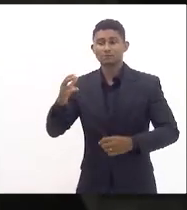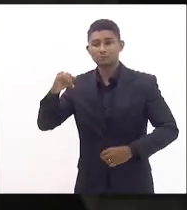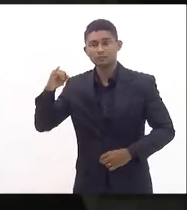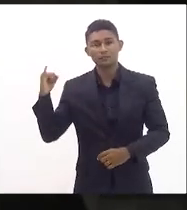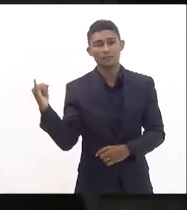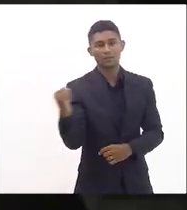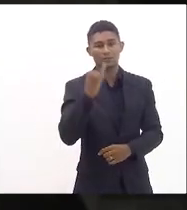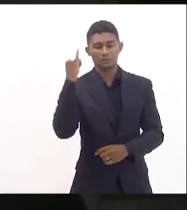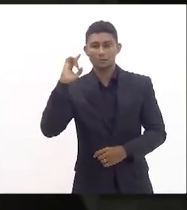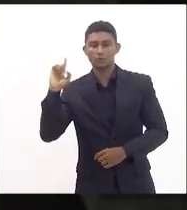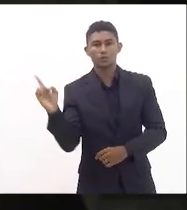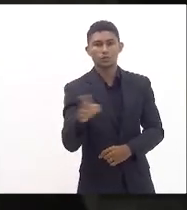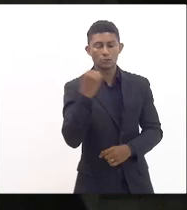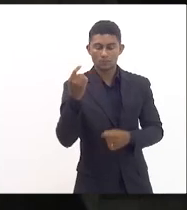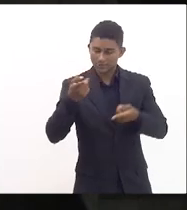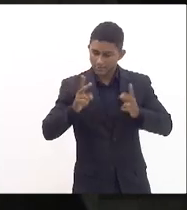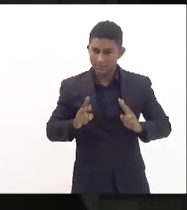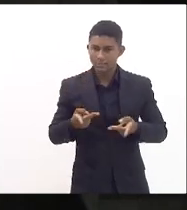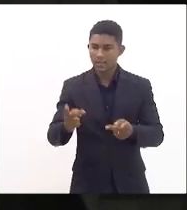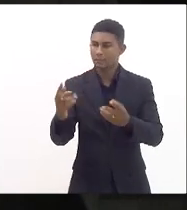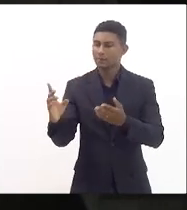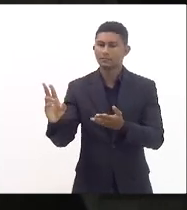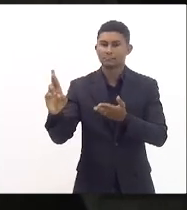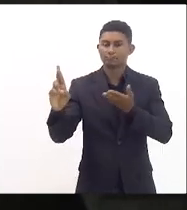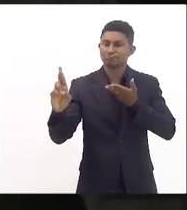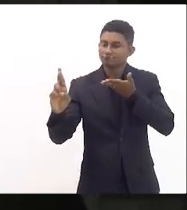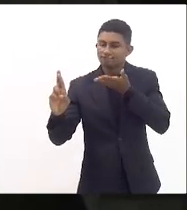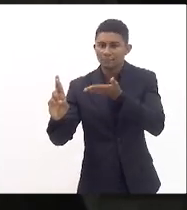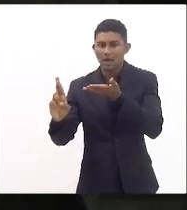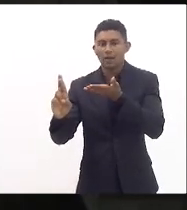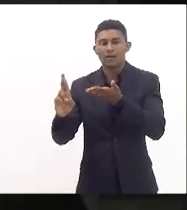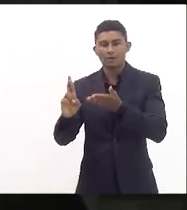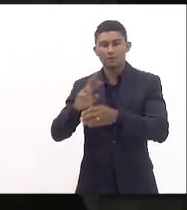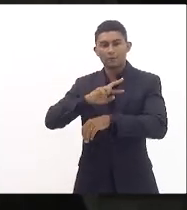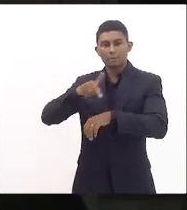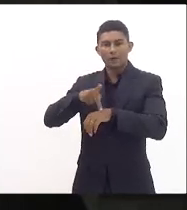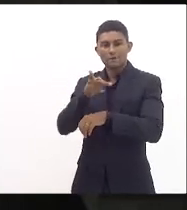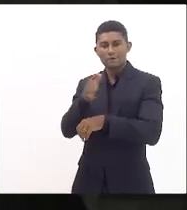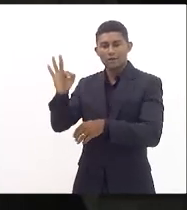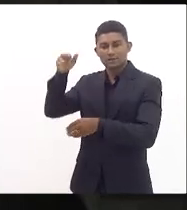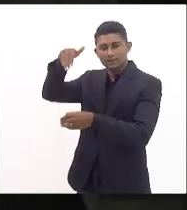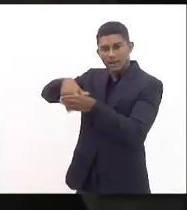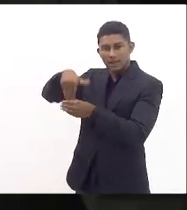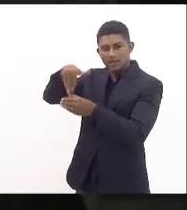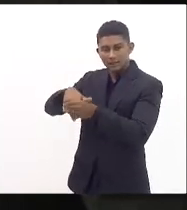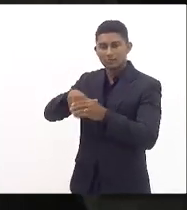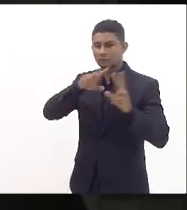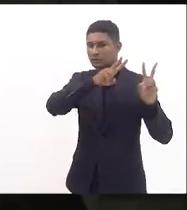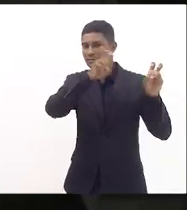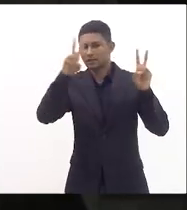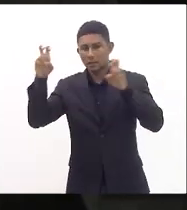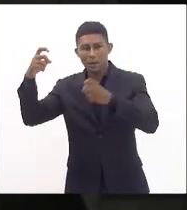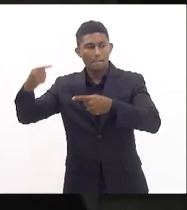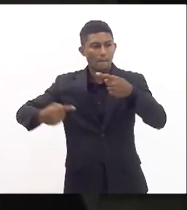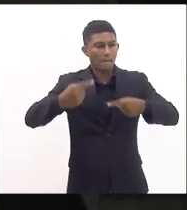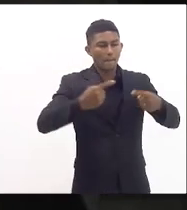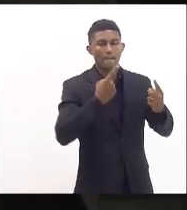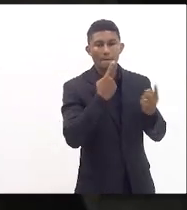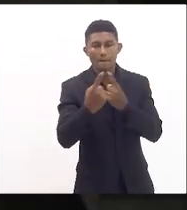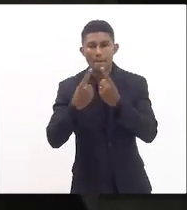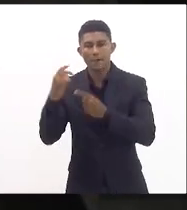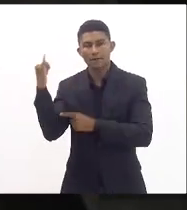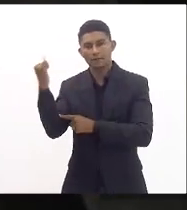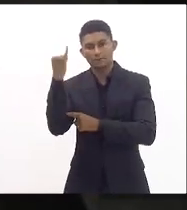da gente sempre falar sobre as eleições francesas. E, concluindo, senhora presidente,